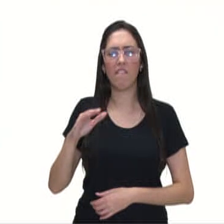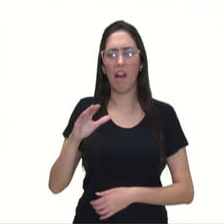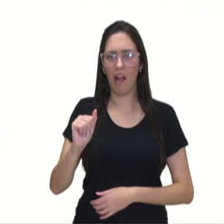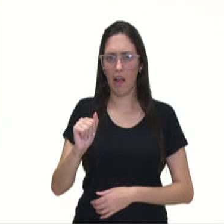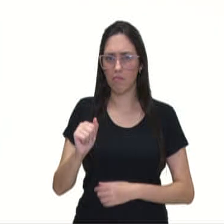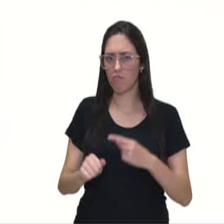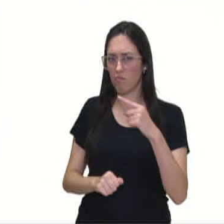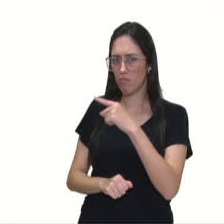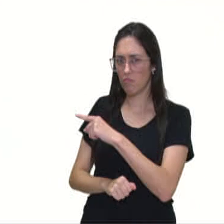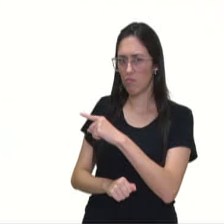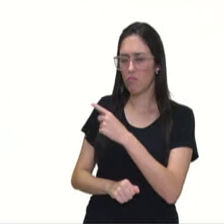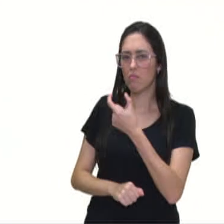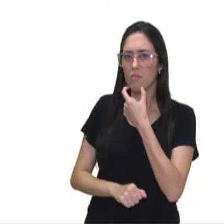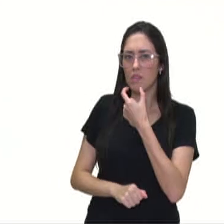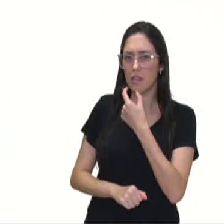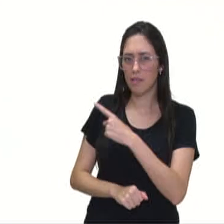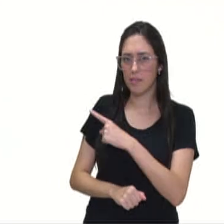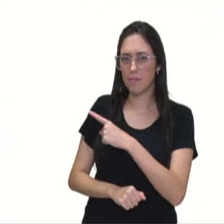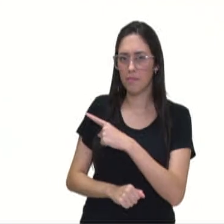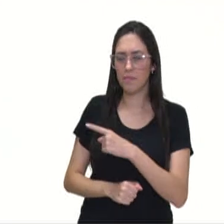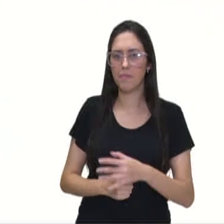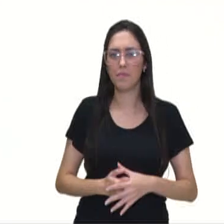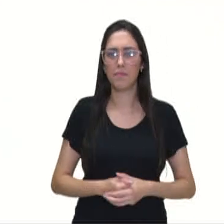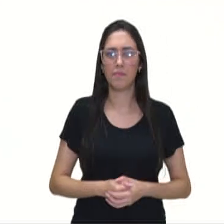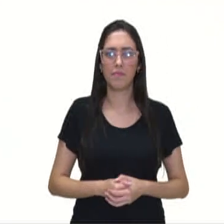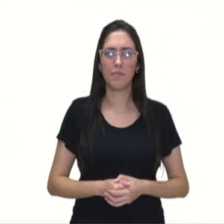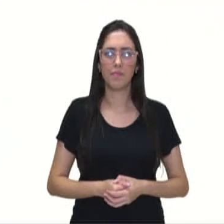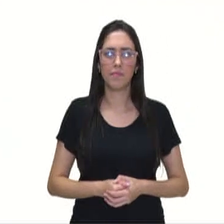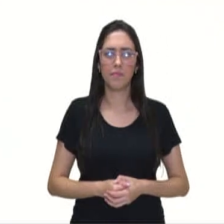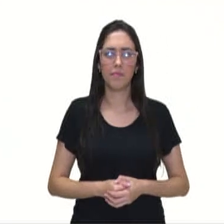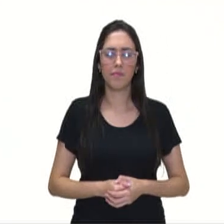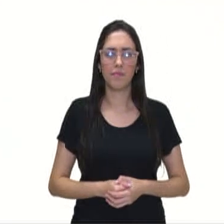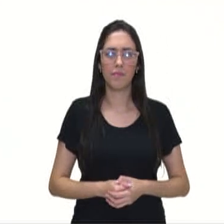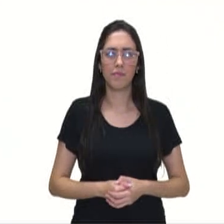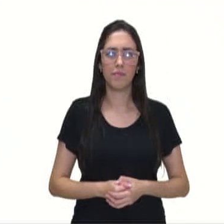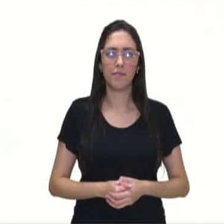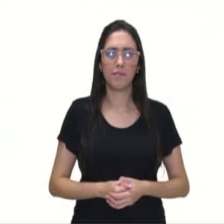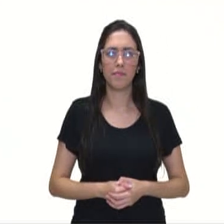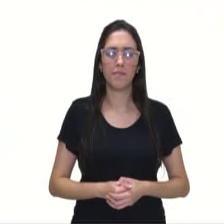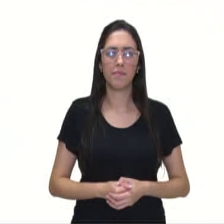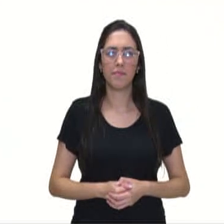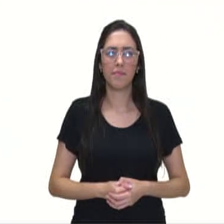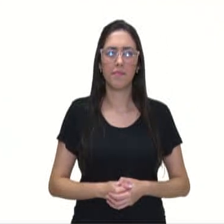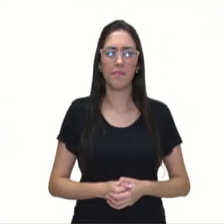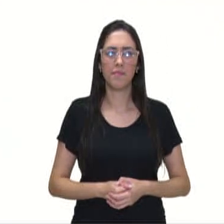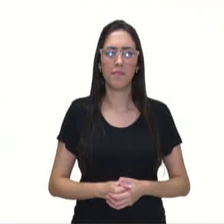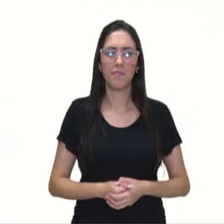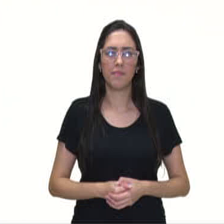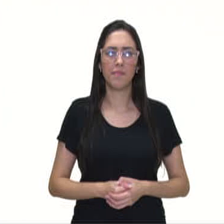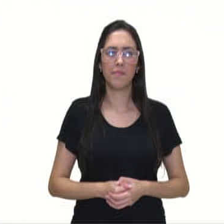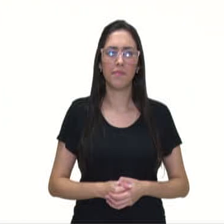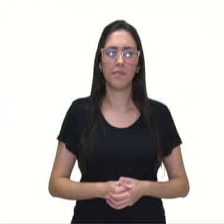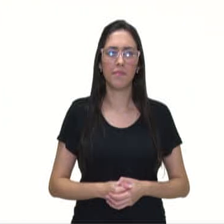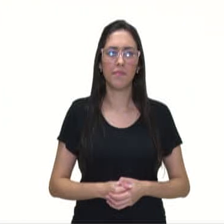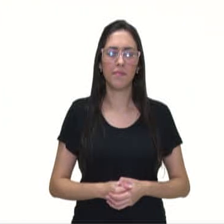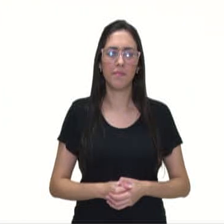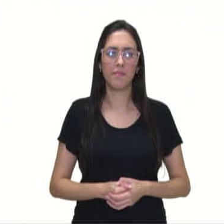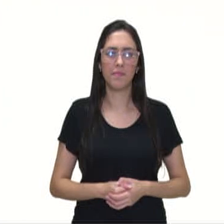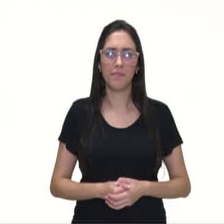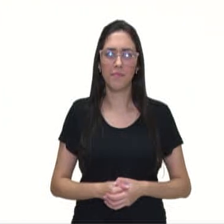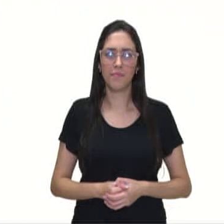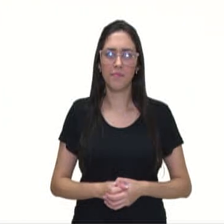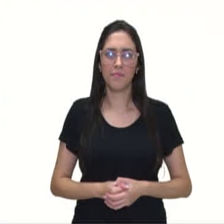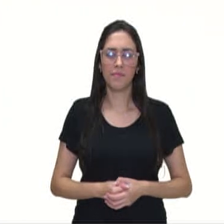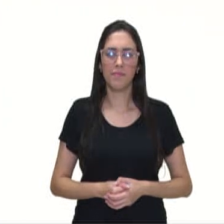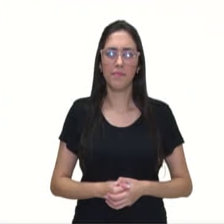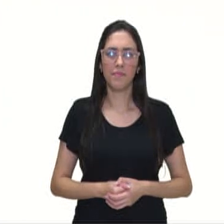English as a língua franca, ELF é a sigla, né? Refers to the teaching, learning and the